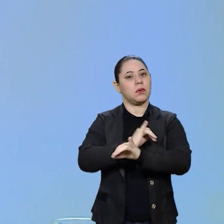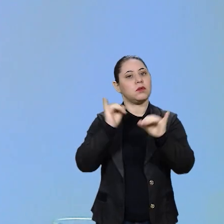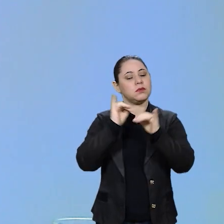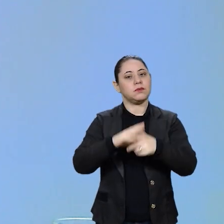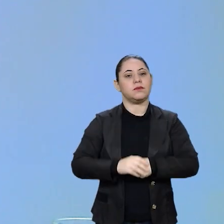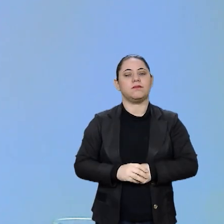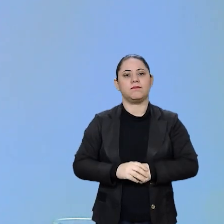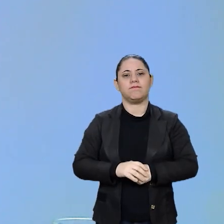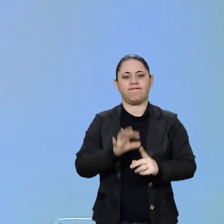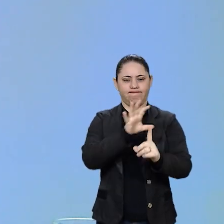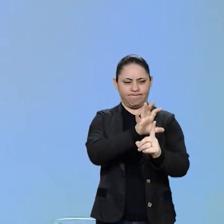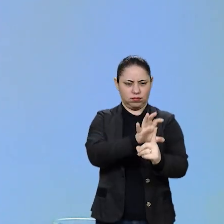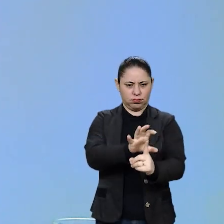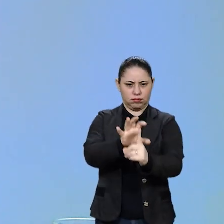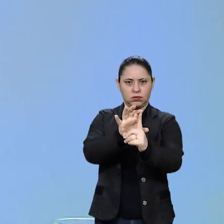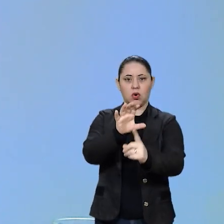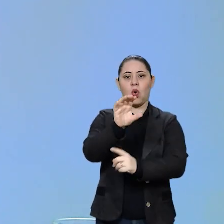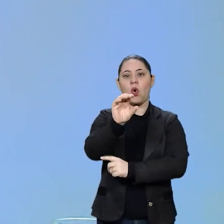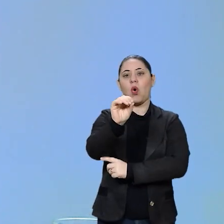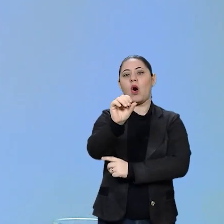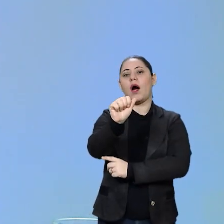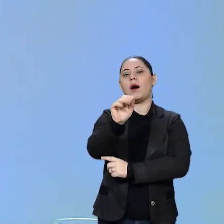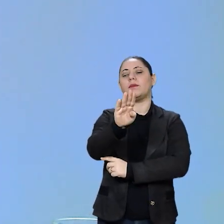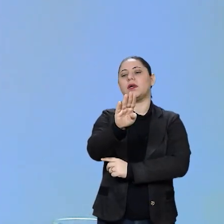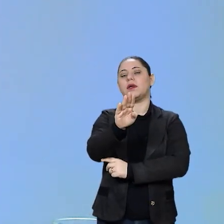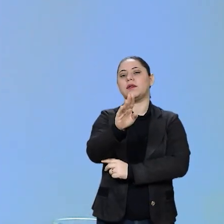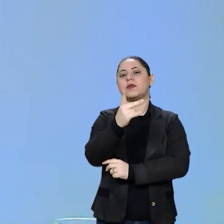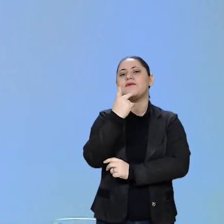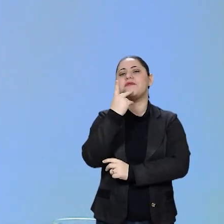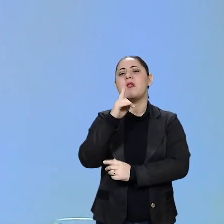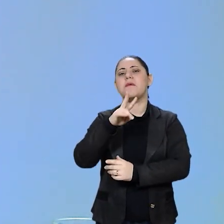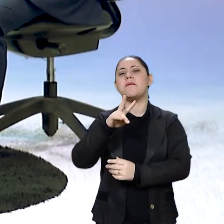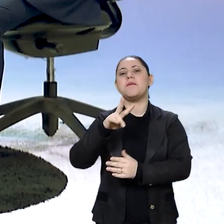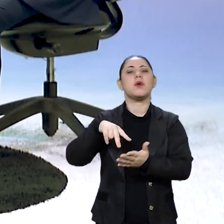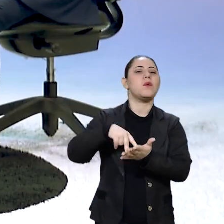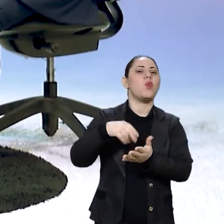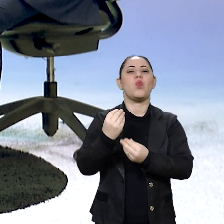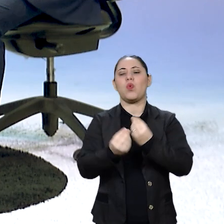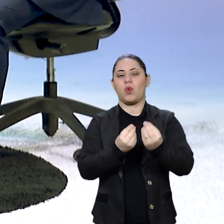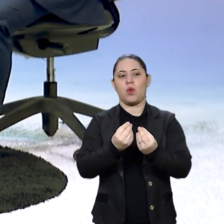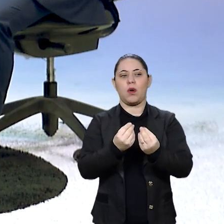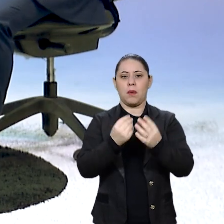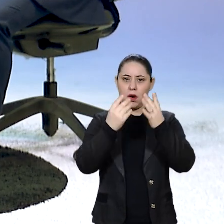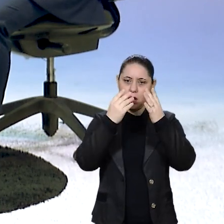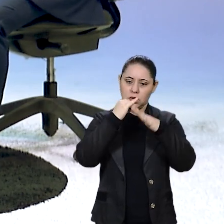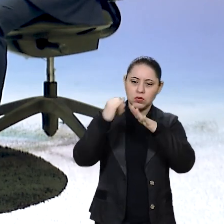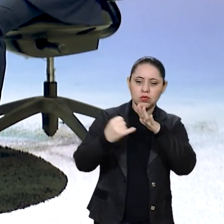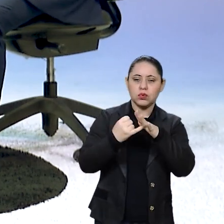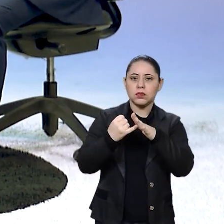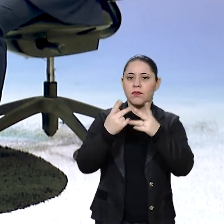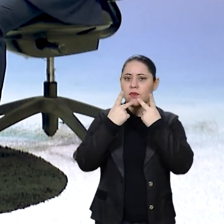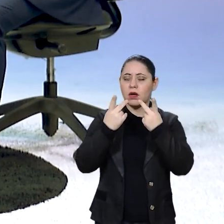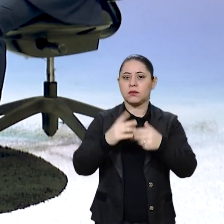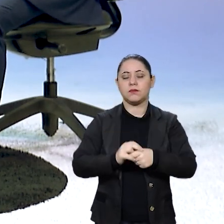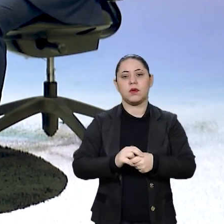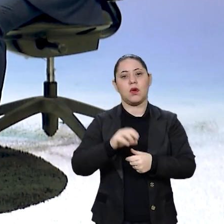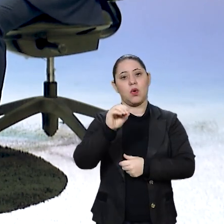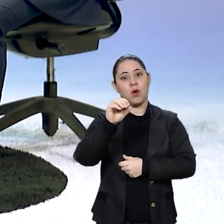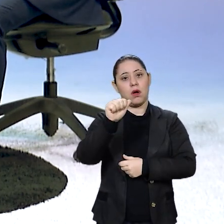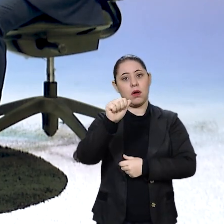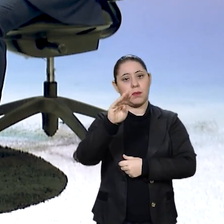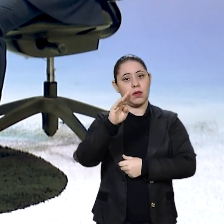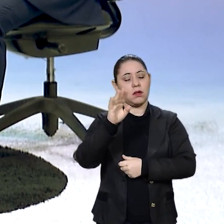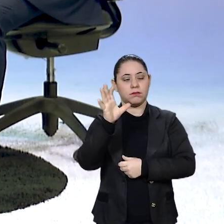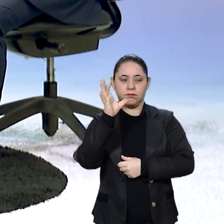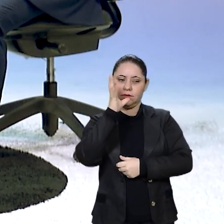tem se posicionado com de alguma forma institucional? Olha, a OAB ela tem acompanhado, né, a tramitação